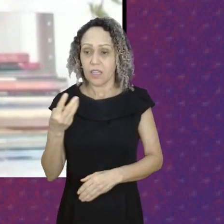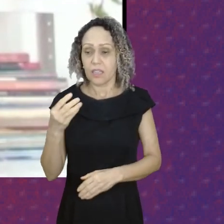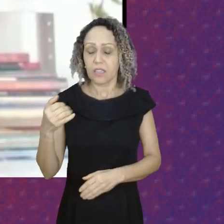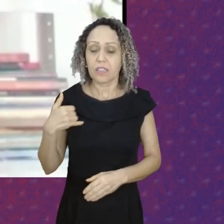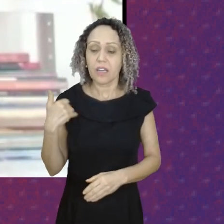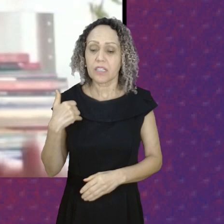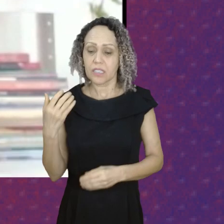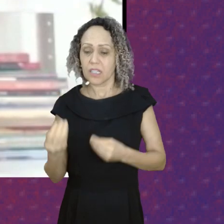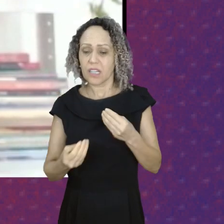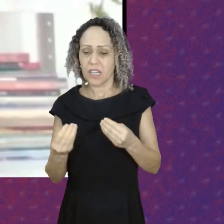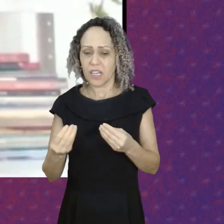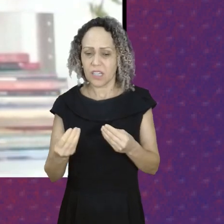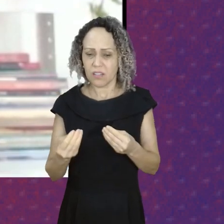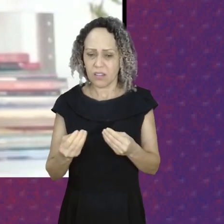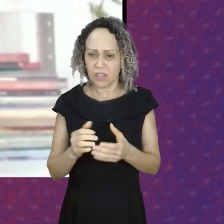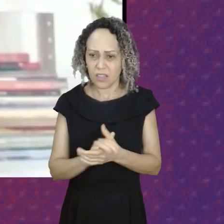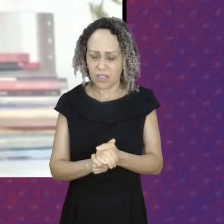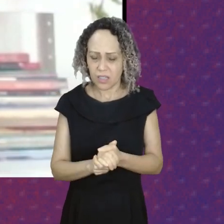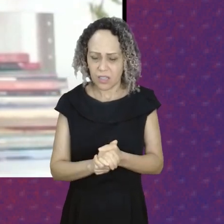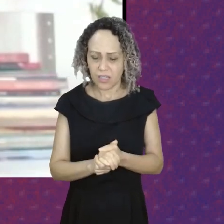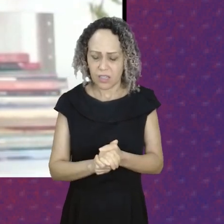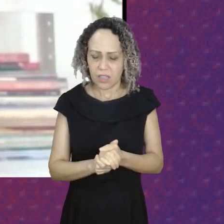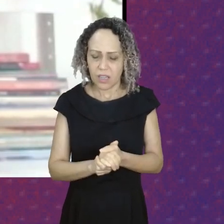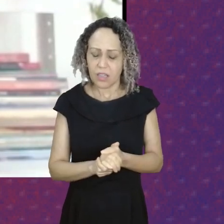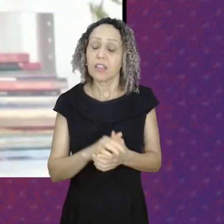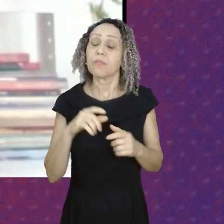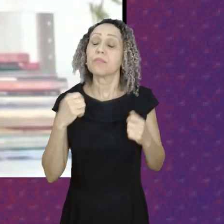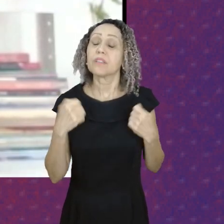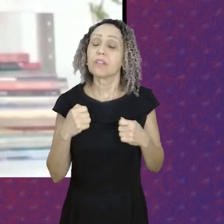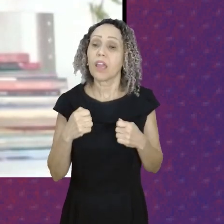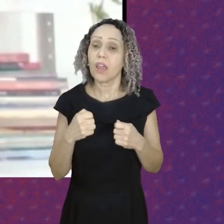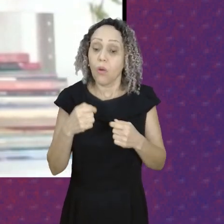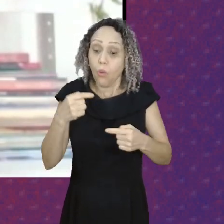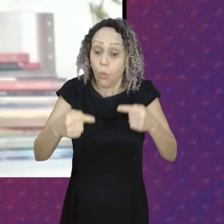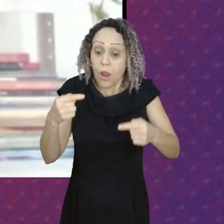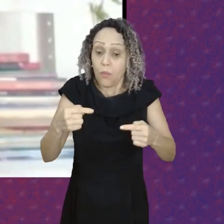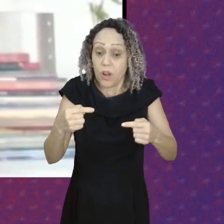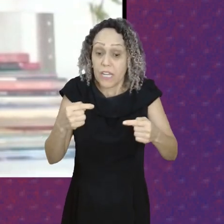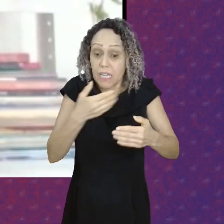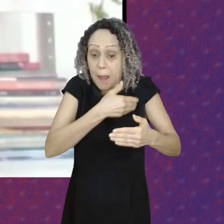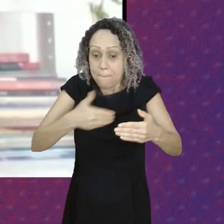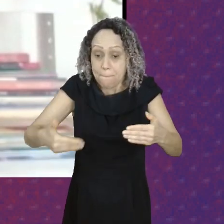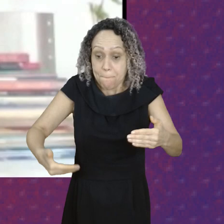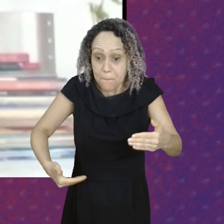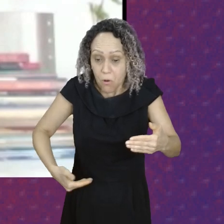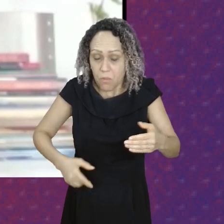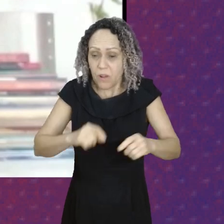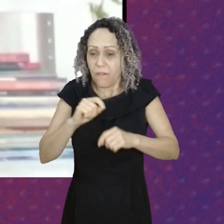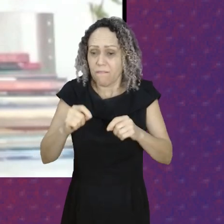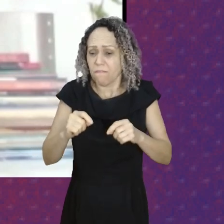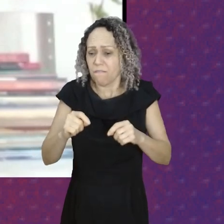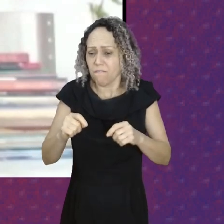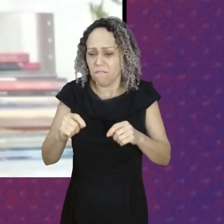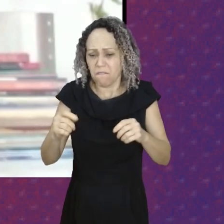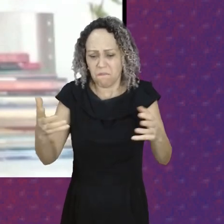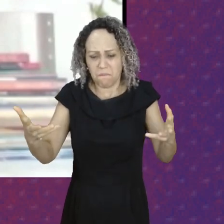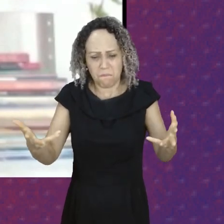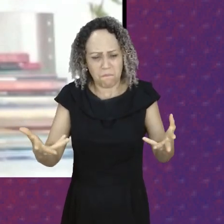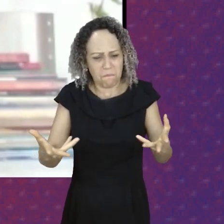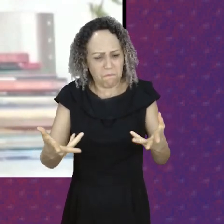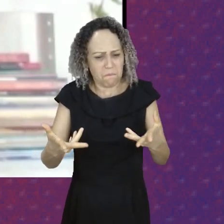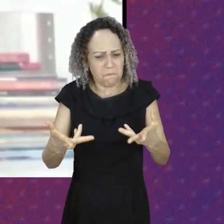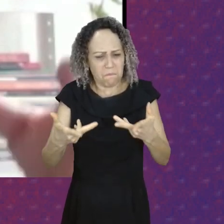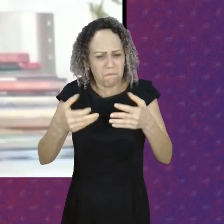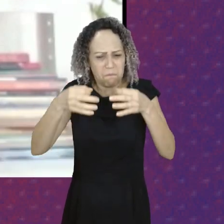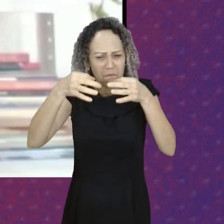poderes públicos, é uma política social, é uma política pública da mais alta